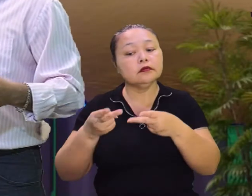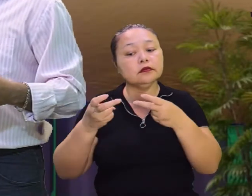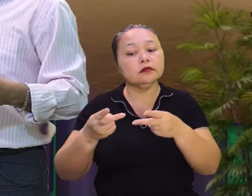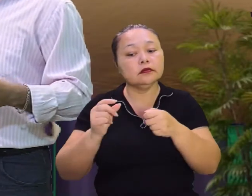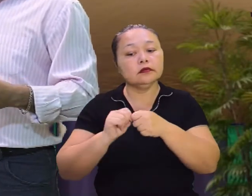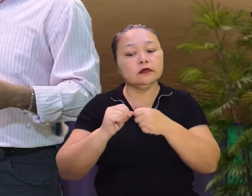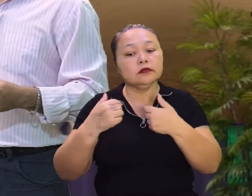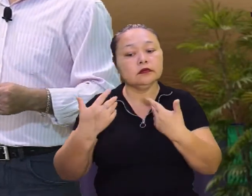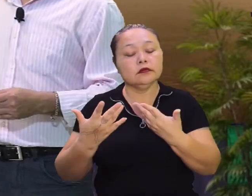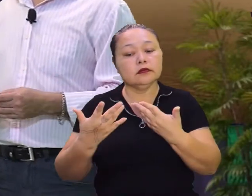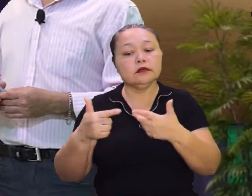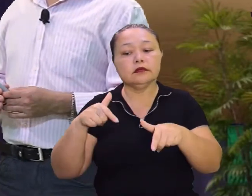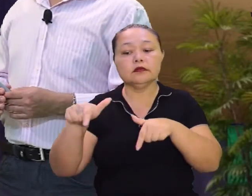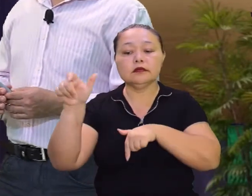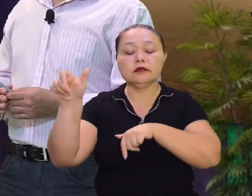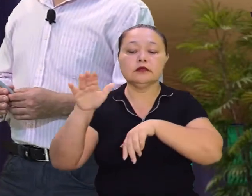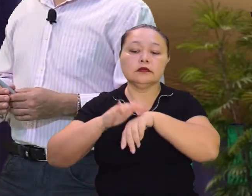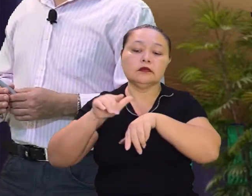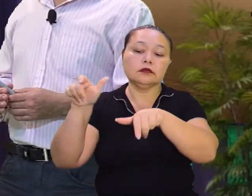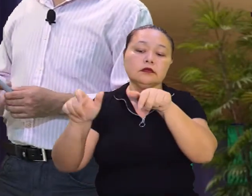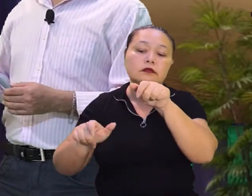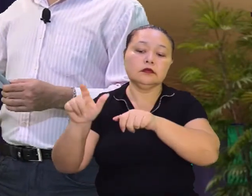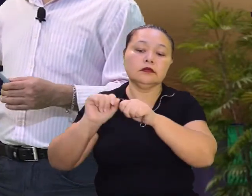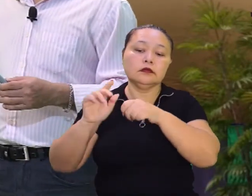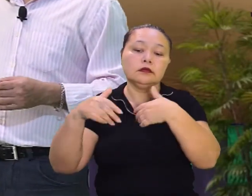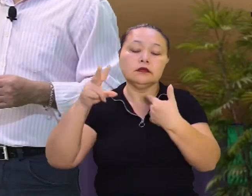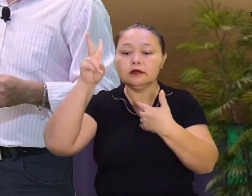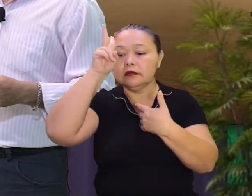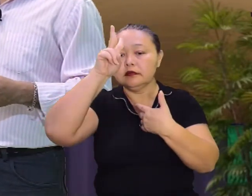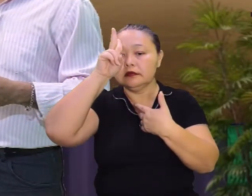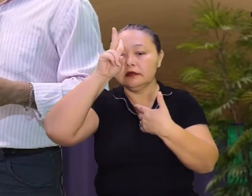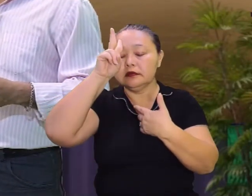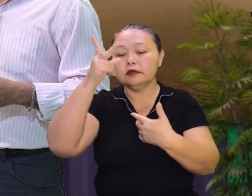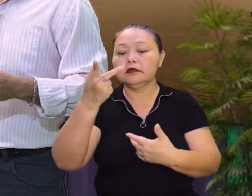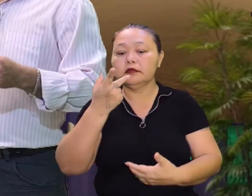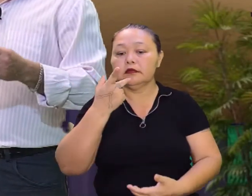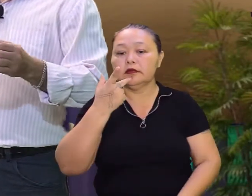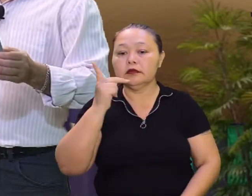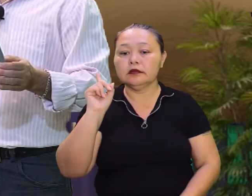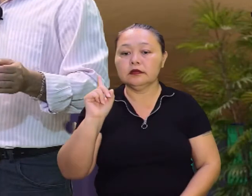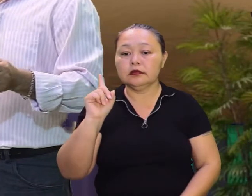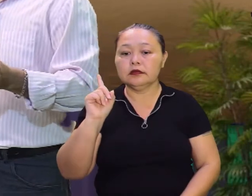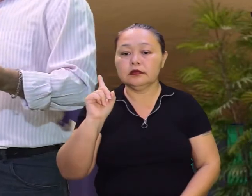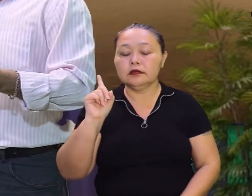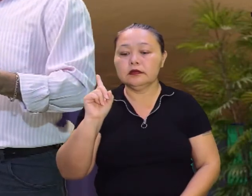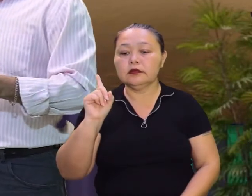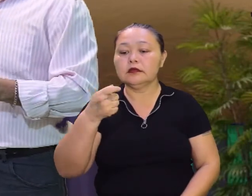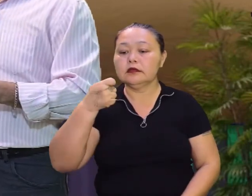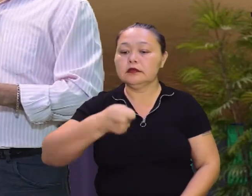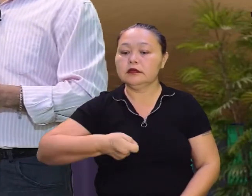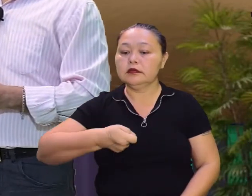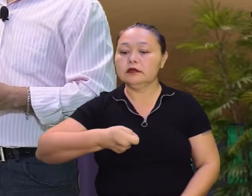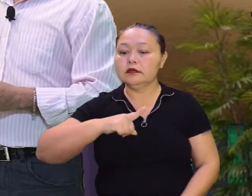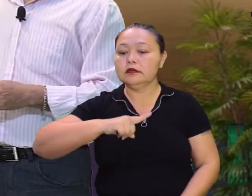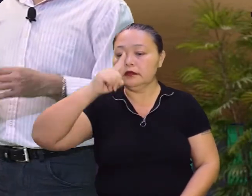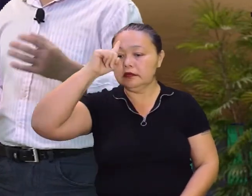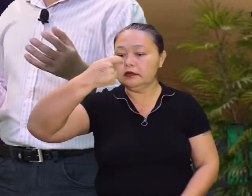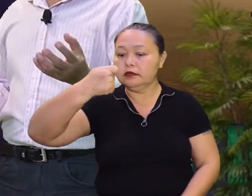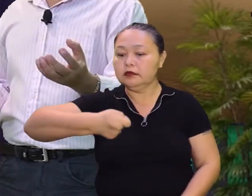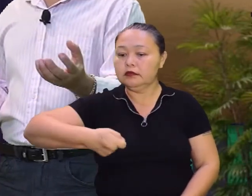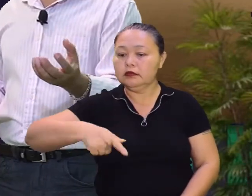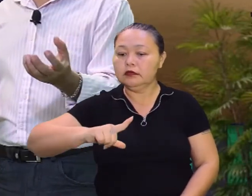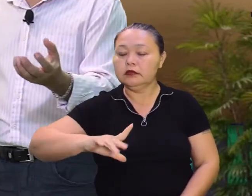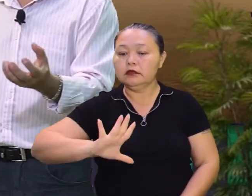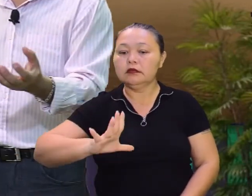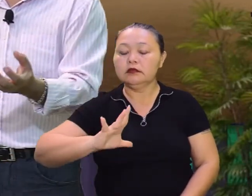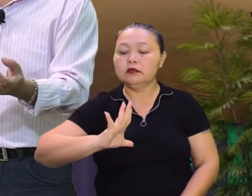exploração do trabalhador. Mão de obra de trabalho, né? É isso? Lembrando que a gente já falou que lá é uma ditadura, né? Com certeza. Uma ditadura,